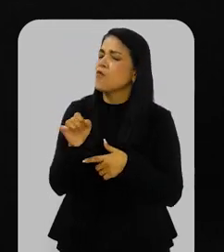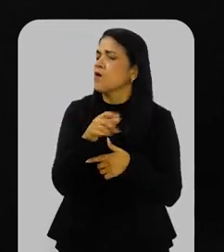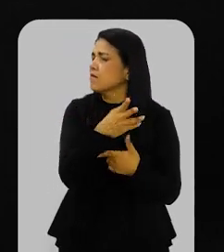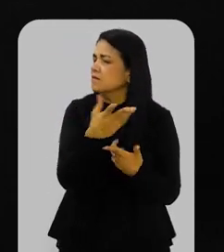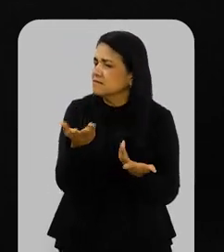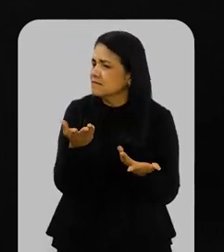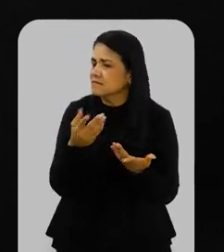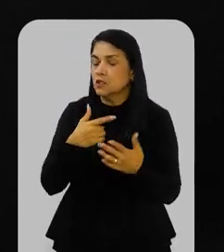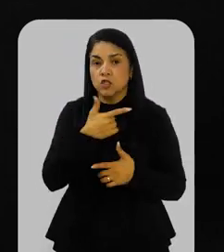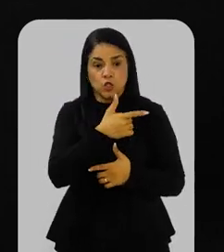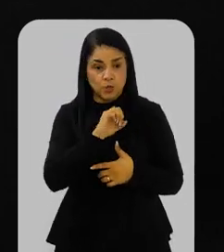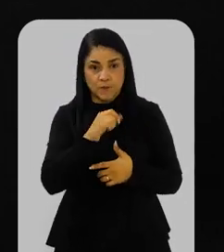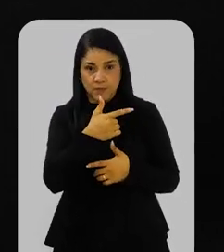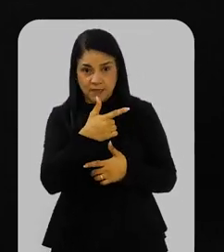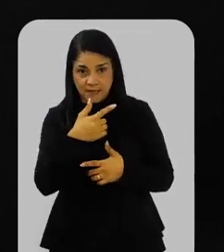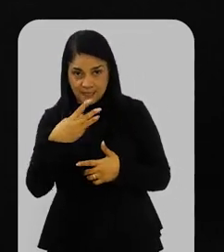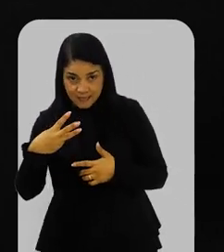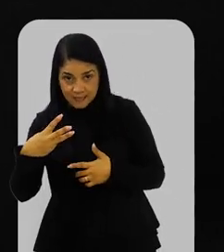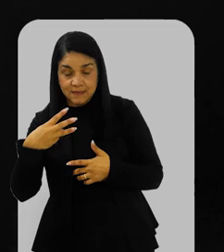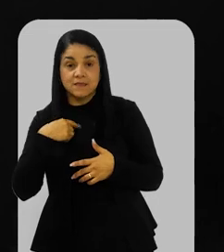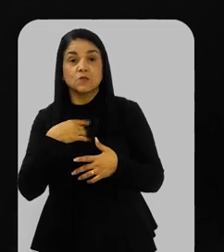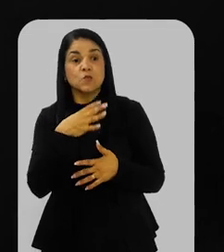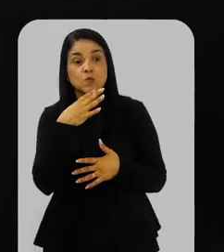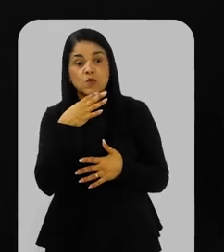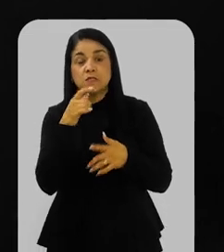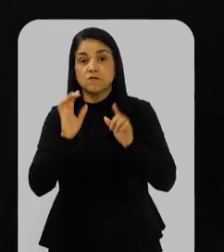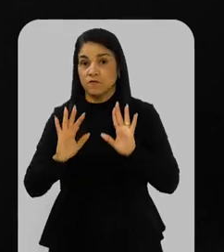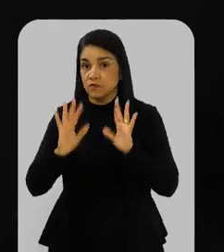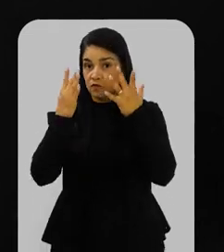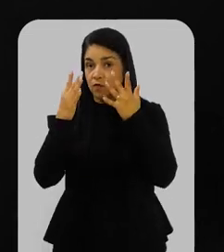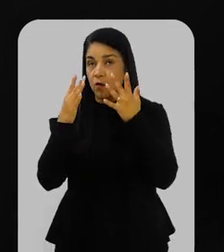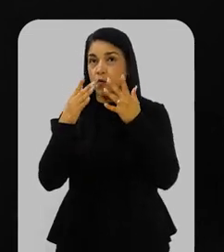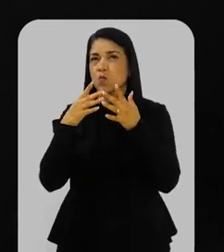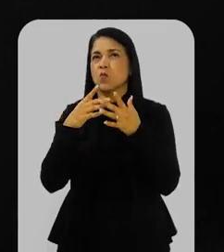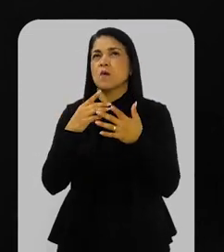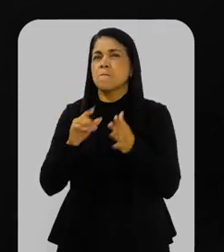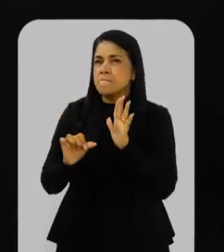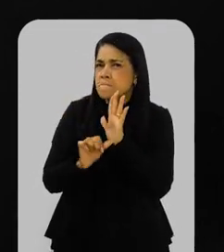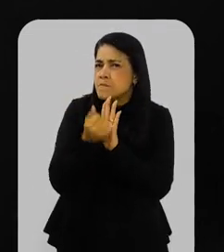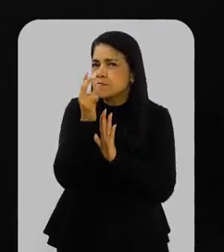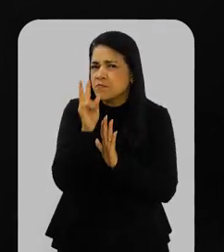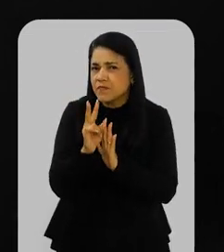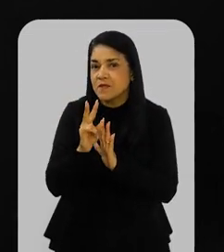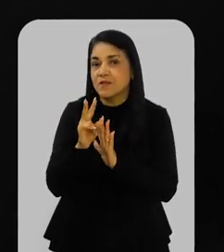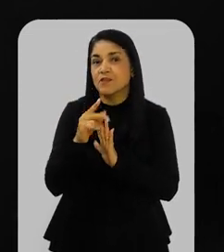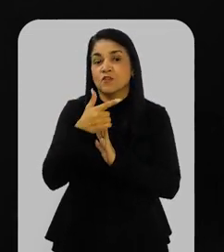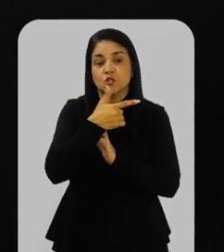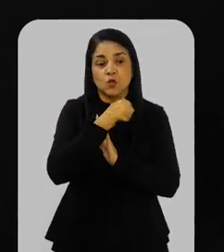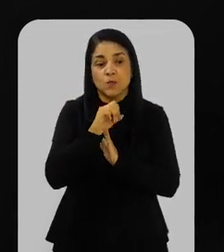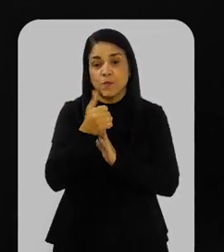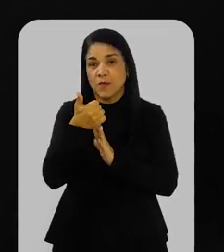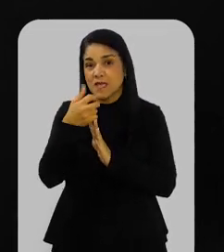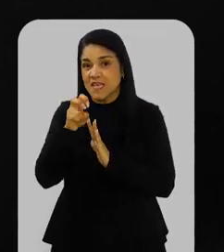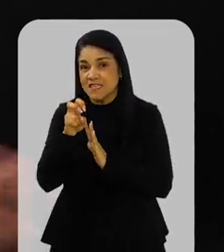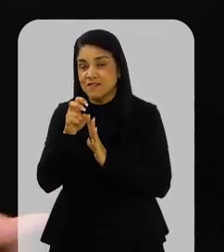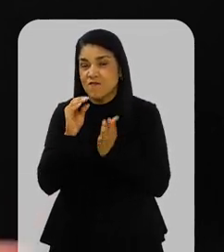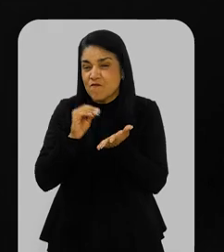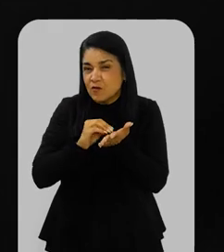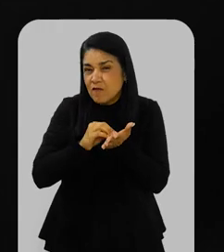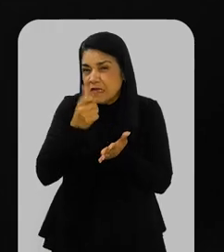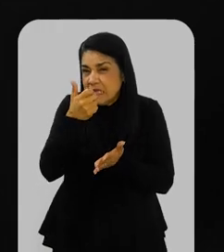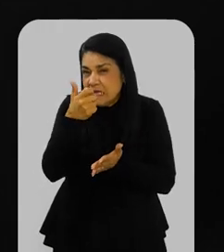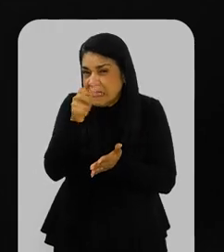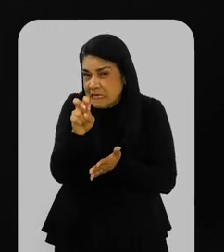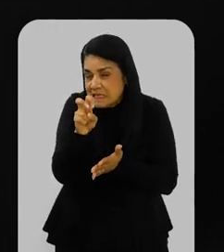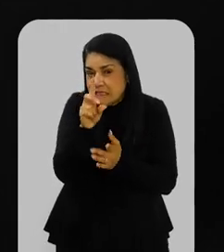em 2003, assistindo pela TV. A primeira vez que eu fui foi em 2015, num ato de loucura. Faltava 15 dias